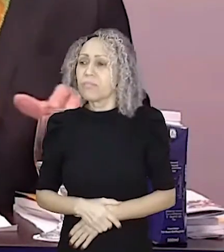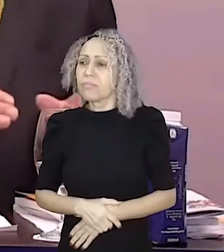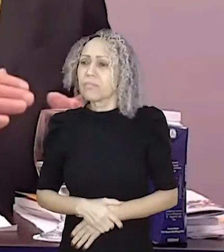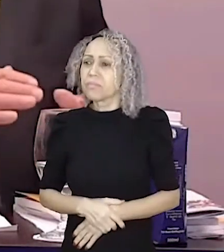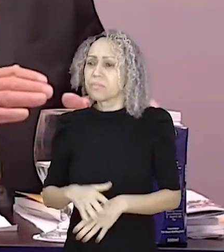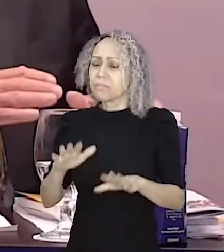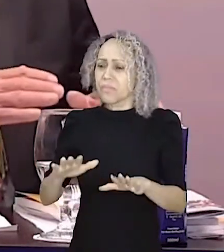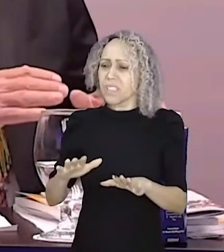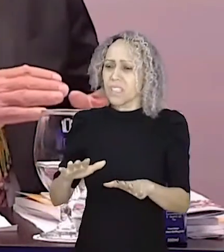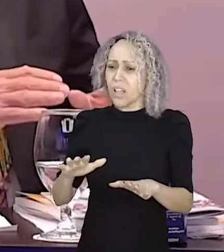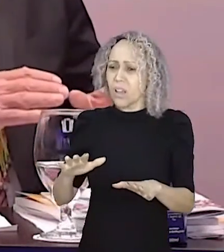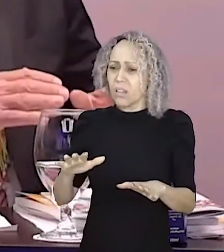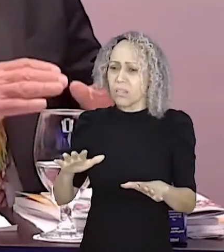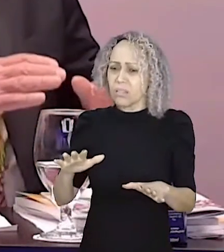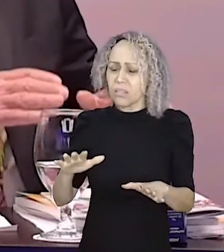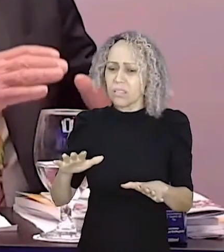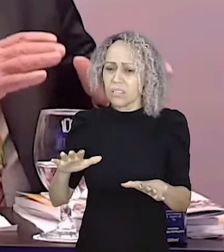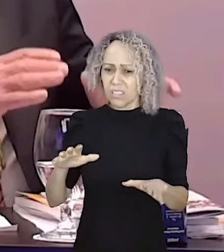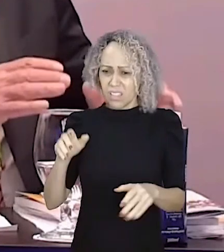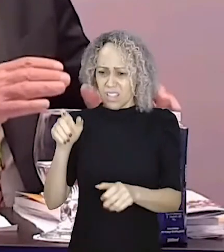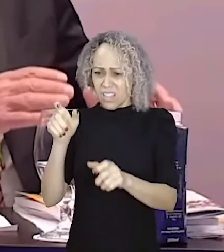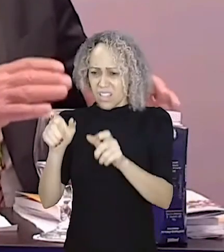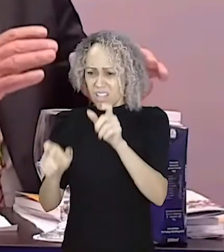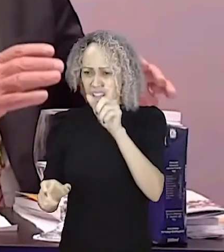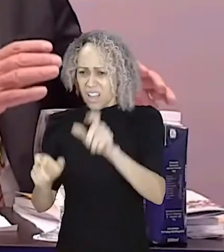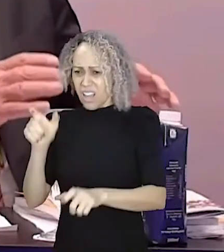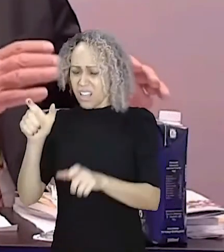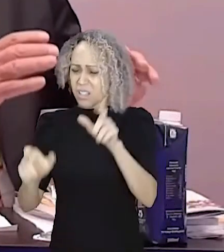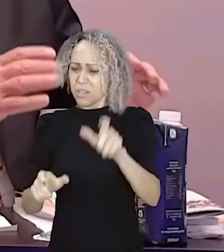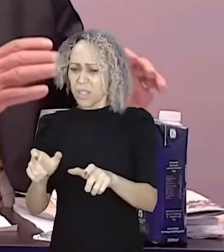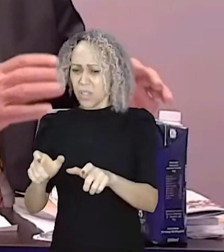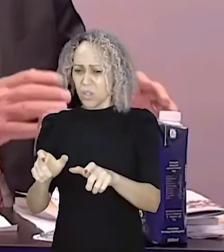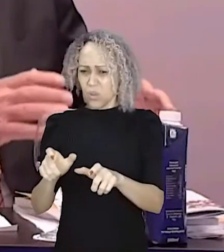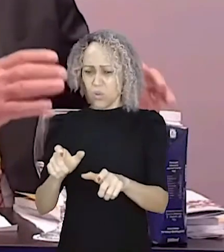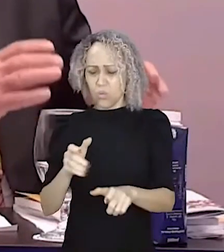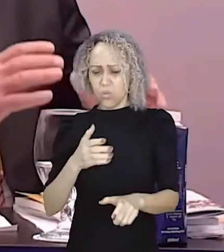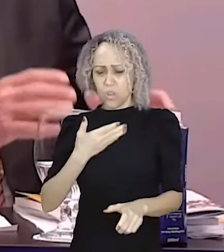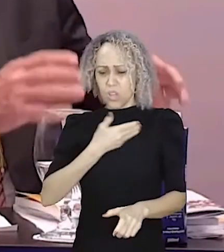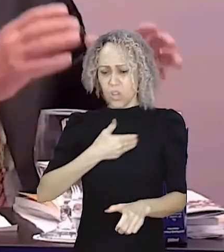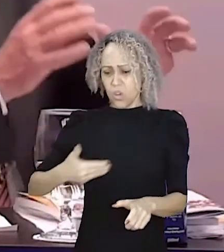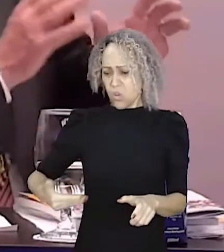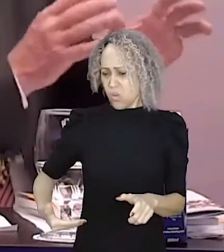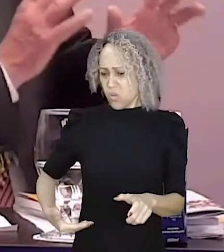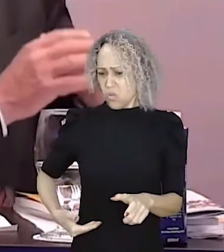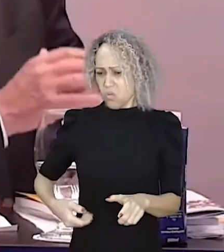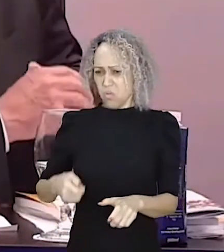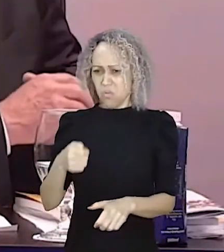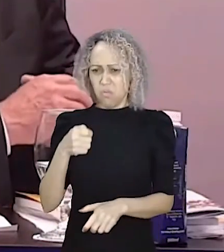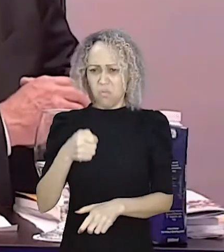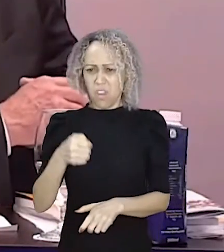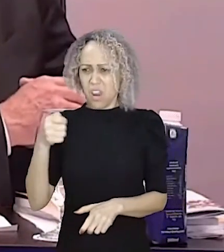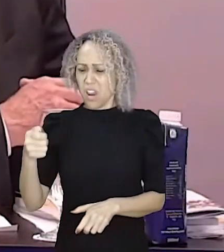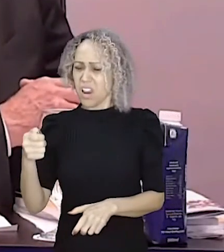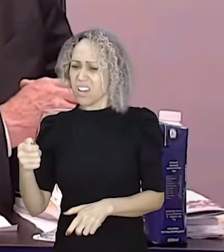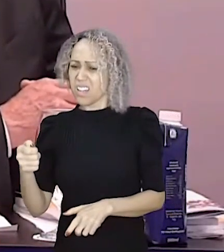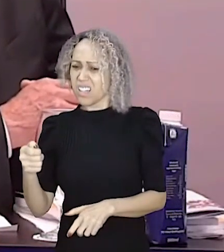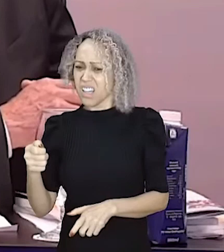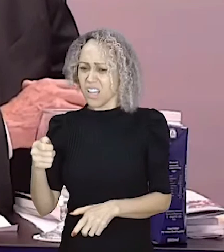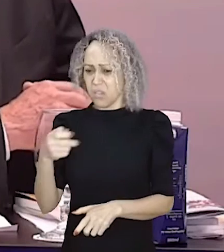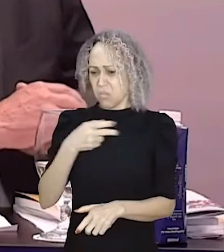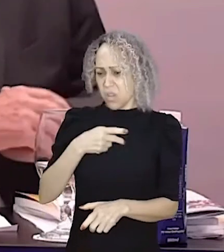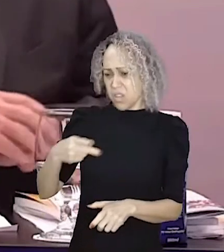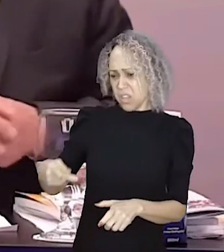que governam, eles olham o mundo com uma lógica totalmente diferente da lógica que vocês olham.